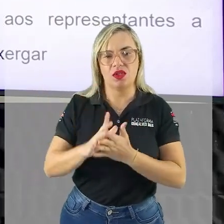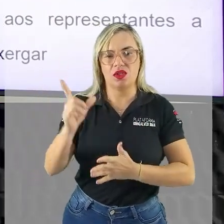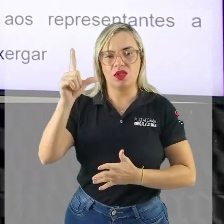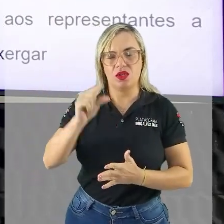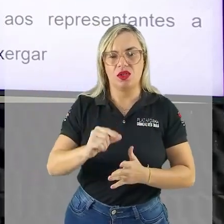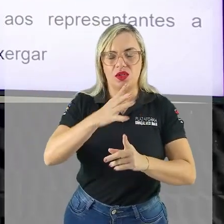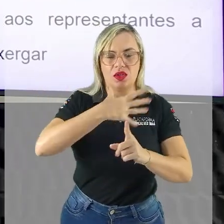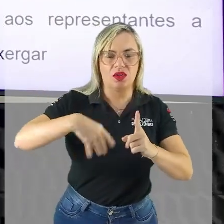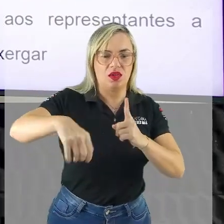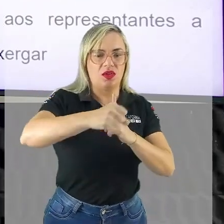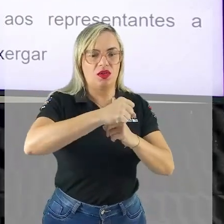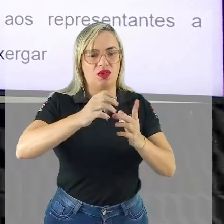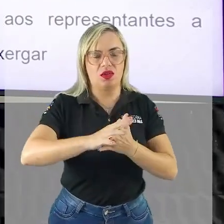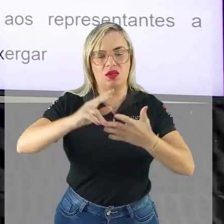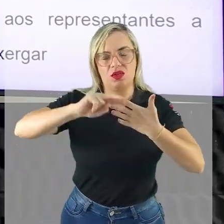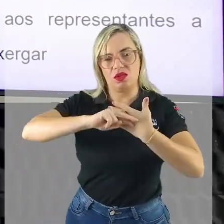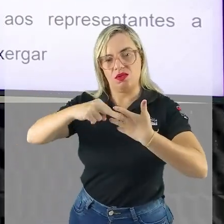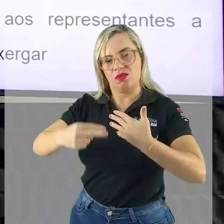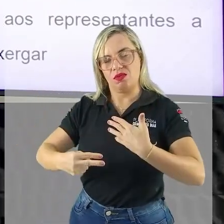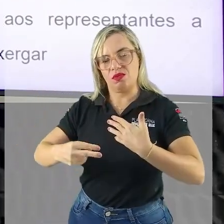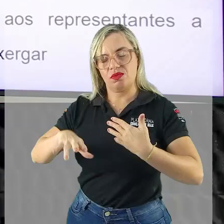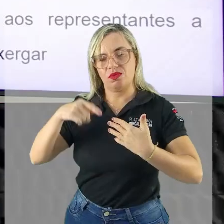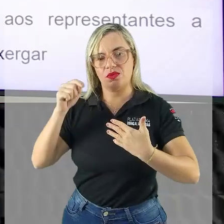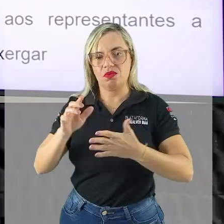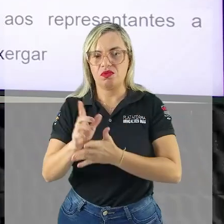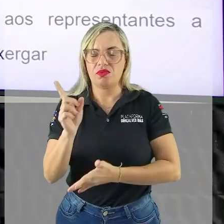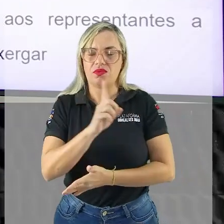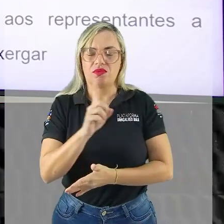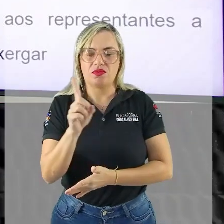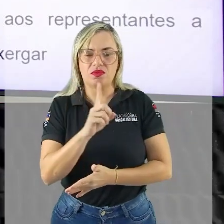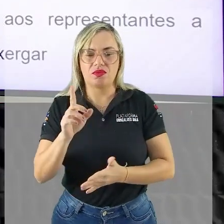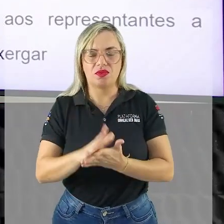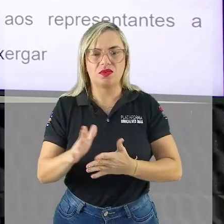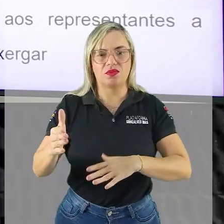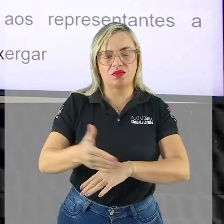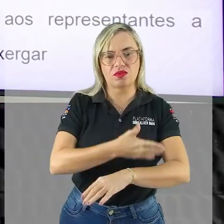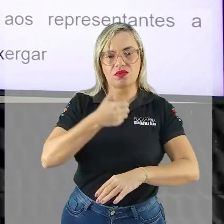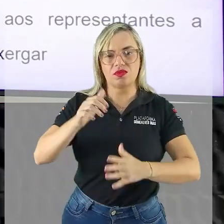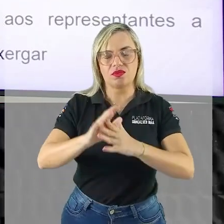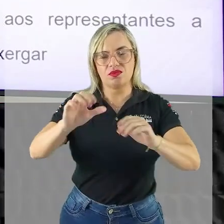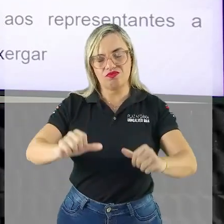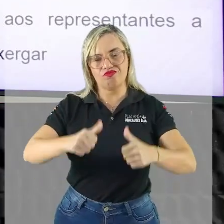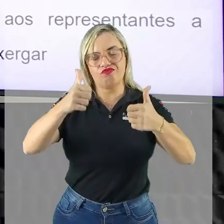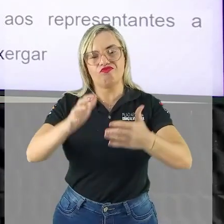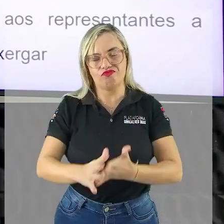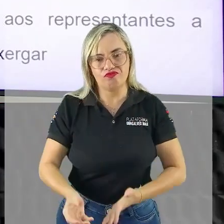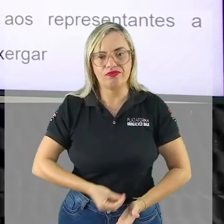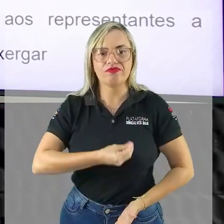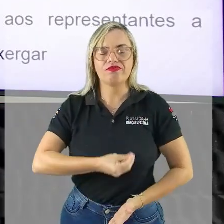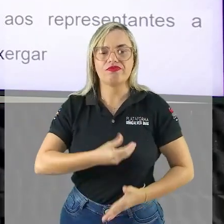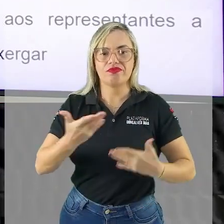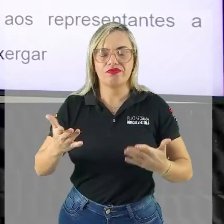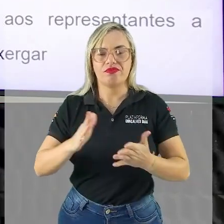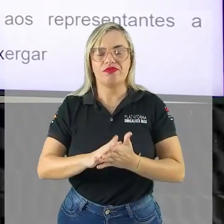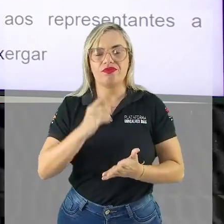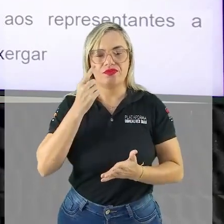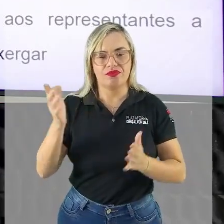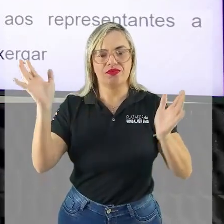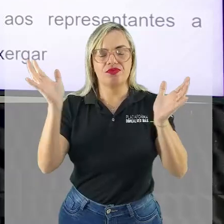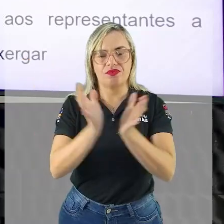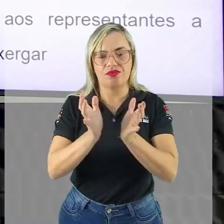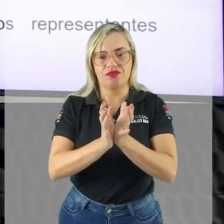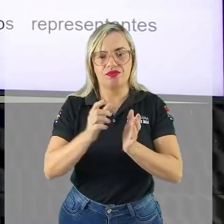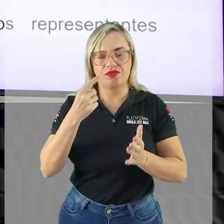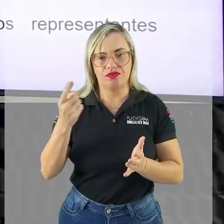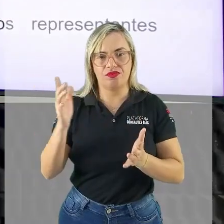e, consequentemente, da não melhoria da qualidade de vida das mesmas, tá?